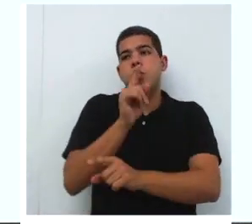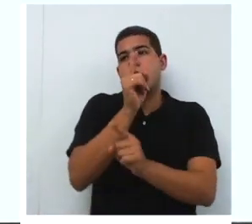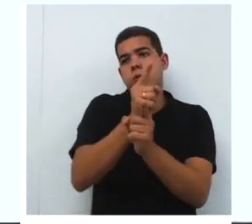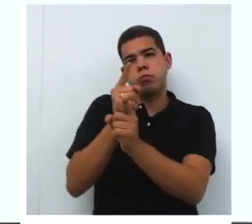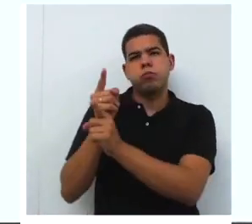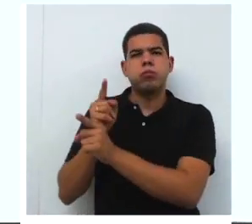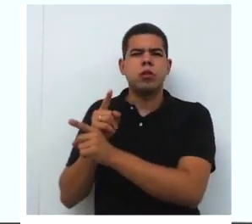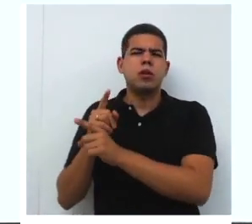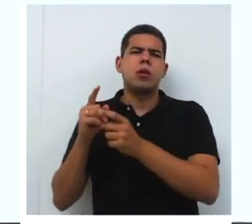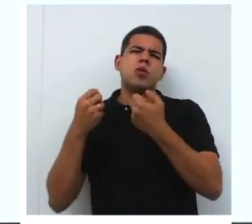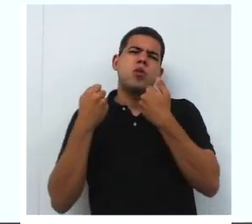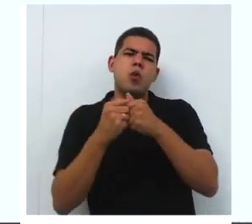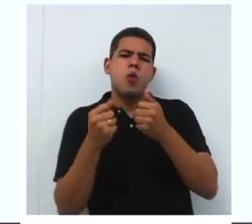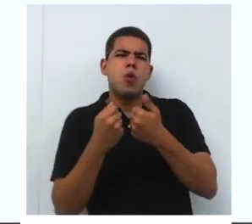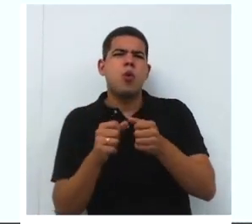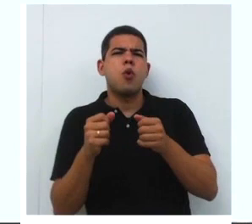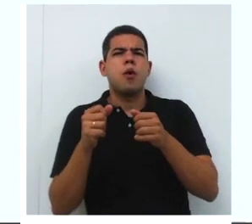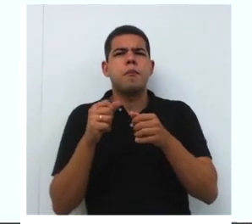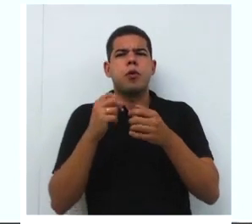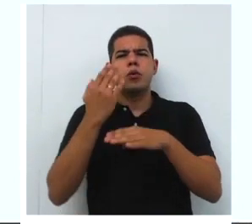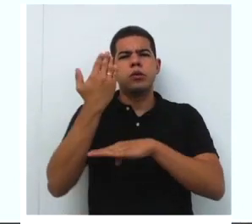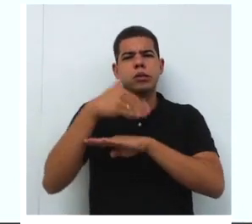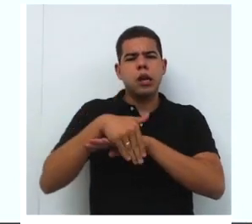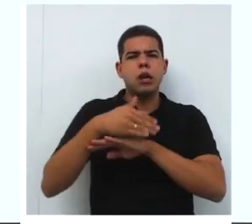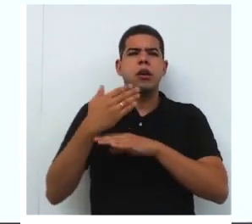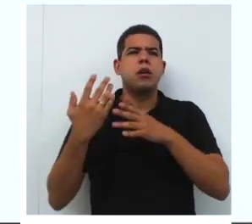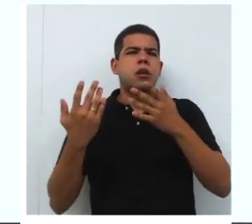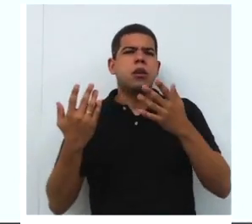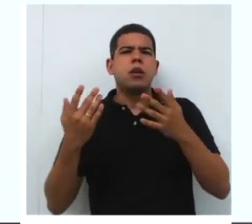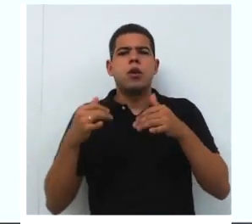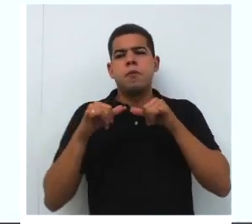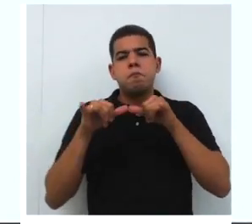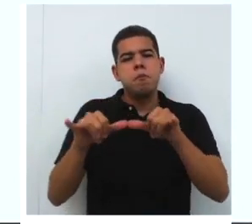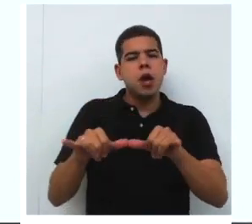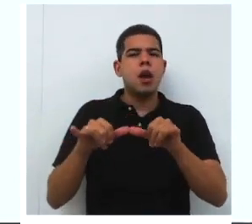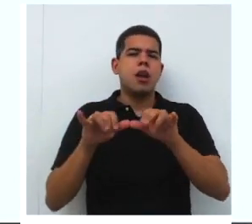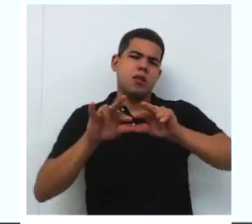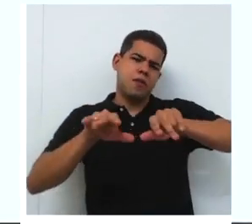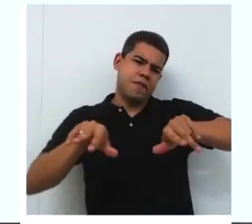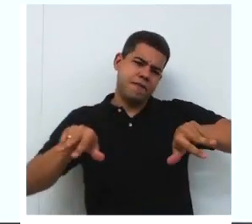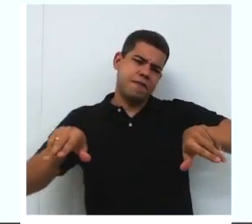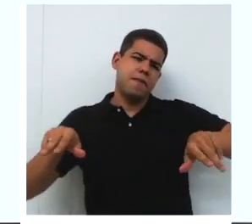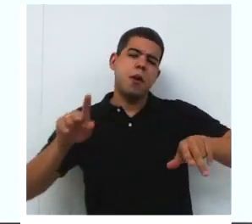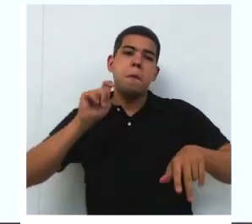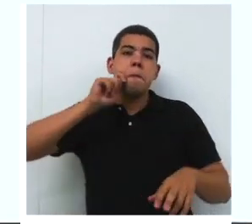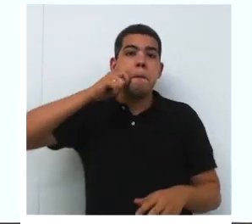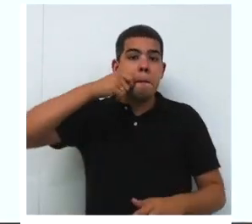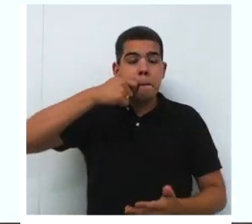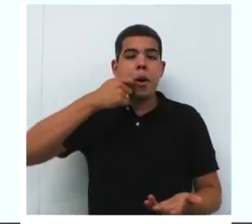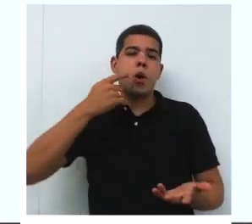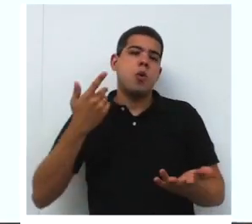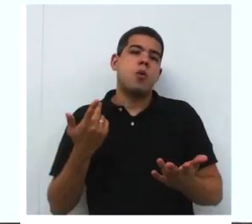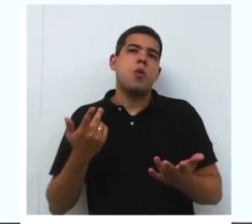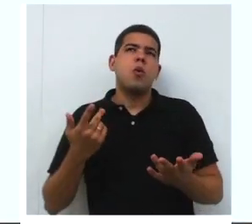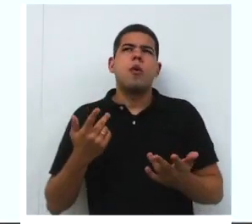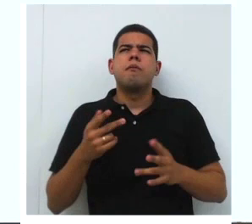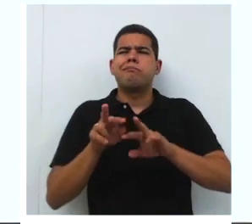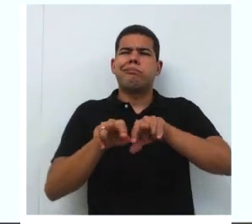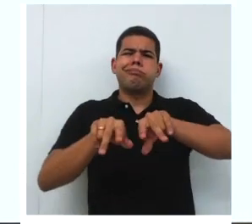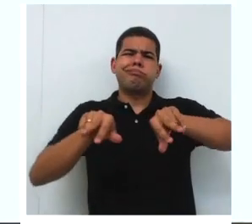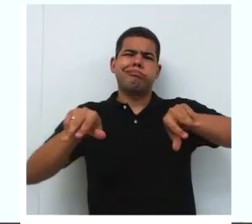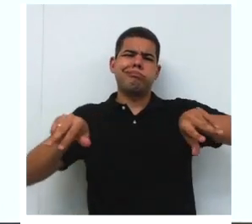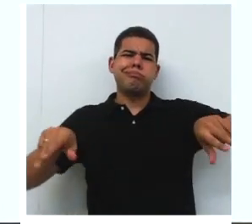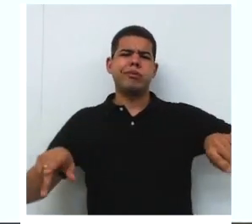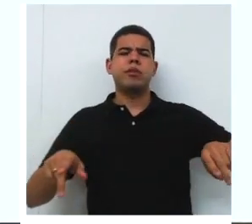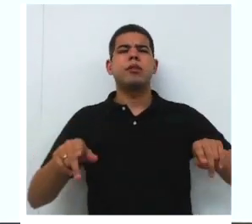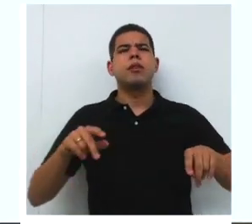na rua, seja no transporte público, seja indo na mercearia, no supermercado, na padaria, seja lá onde